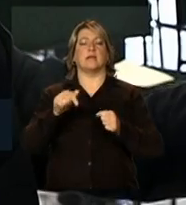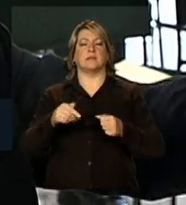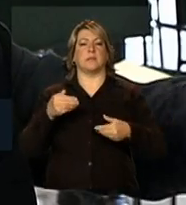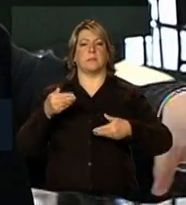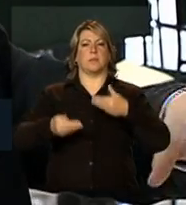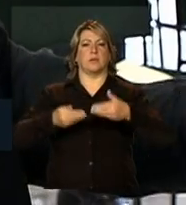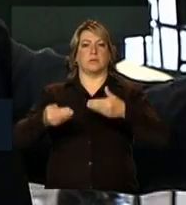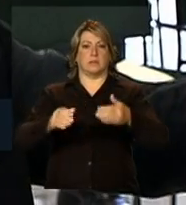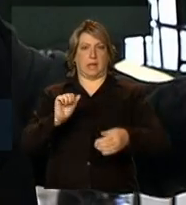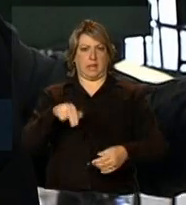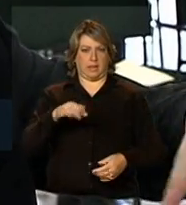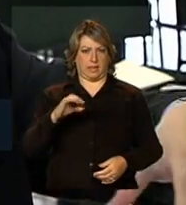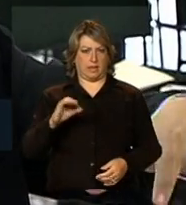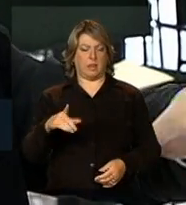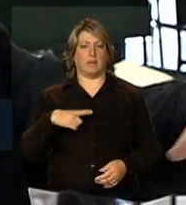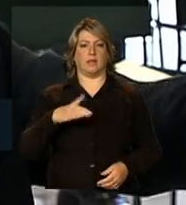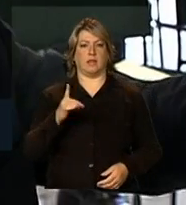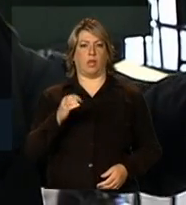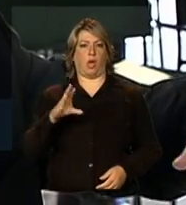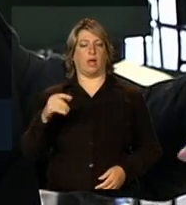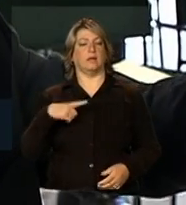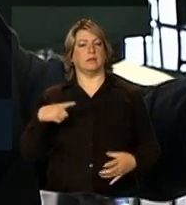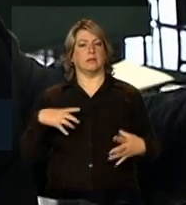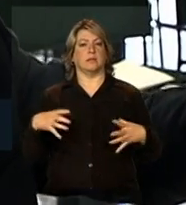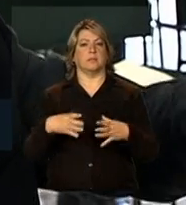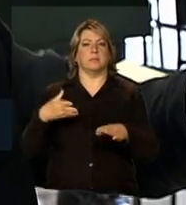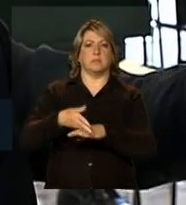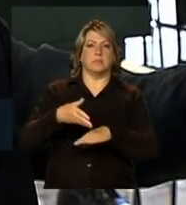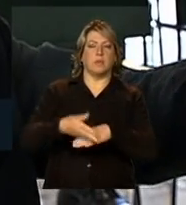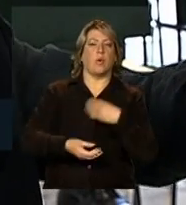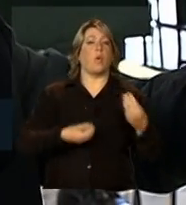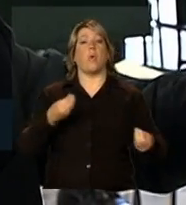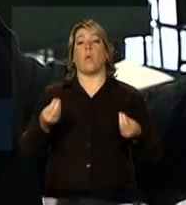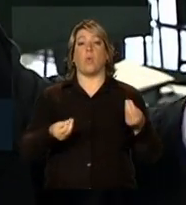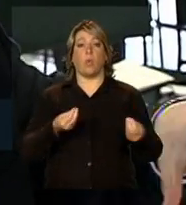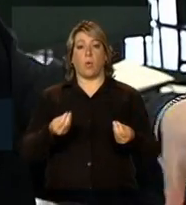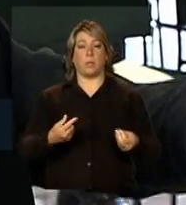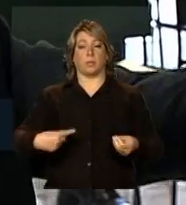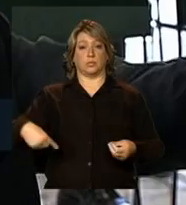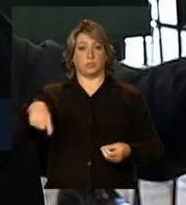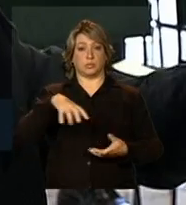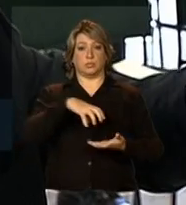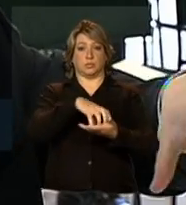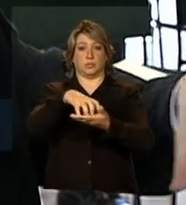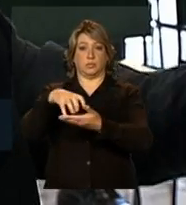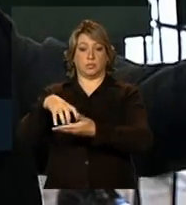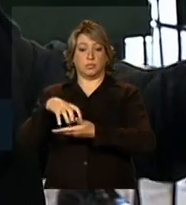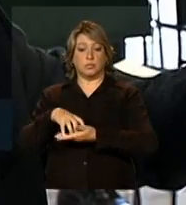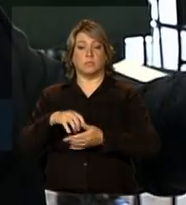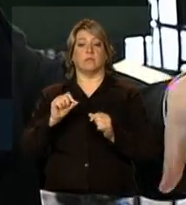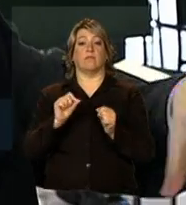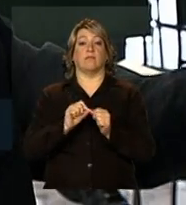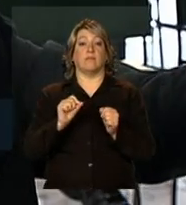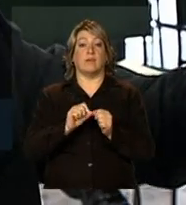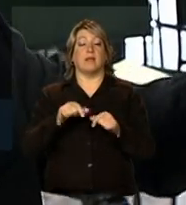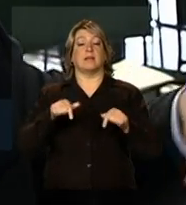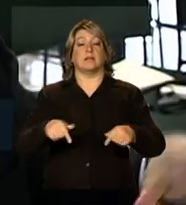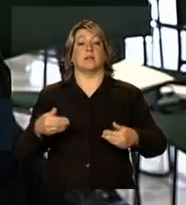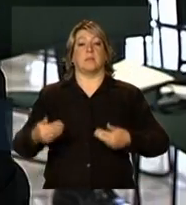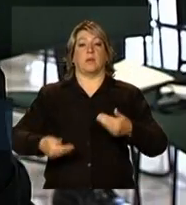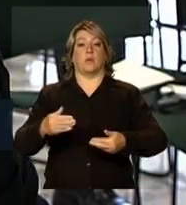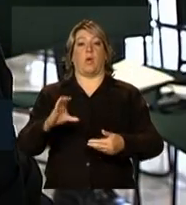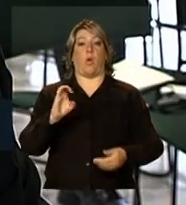ANTAC, as docas têm alguma participação, as autoridades portuárias, como que os organismos se organizam nesses processos